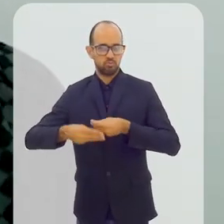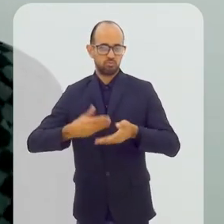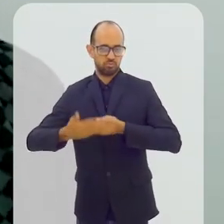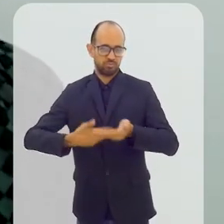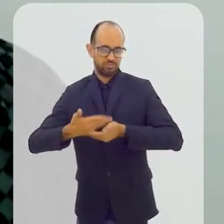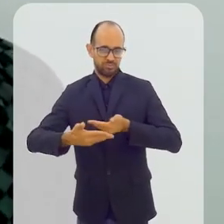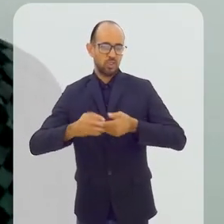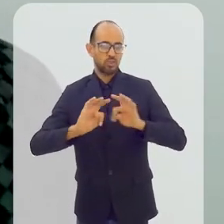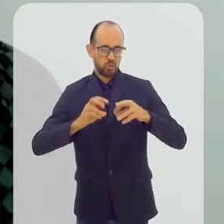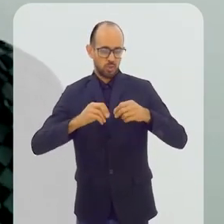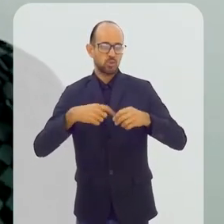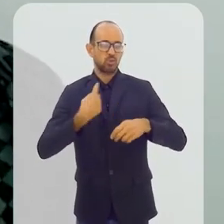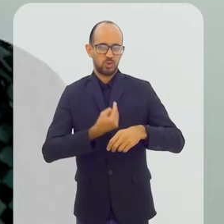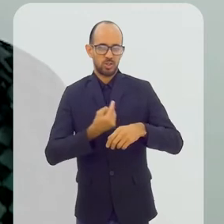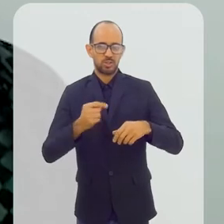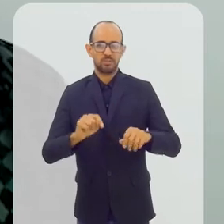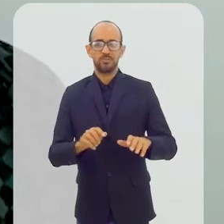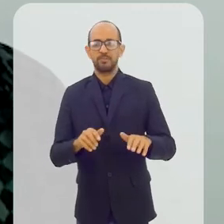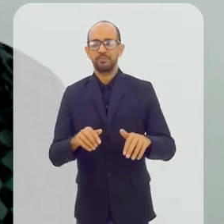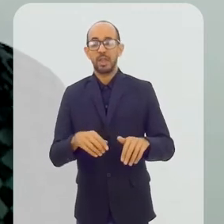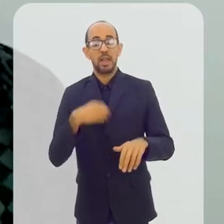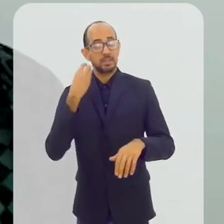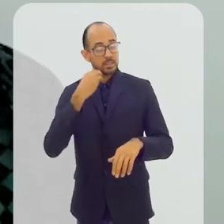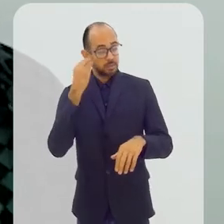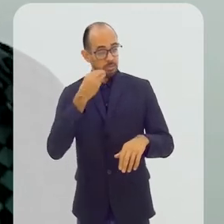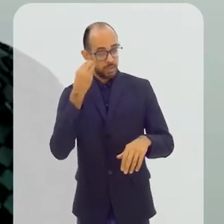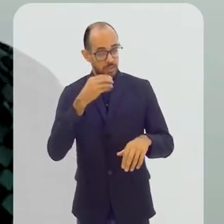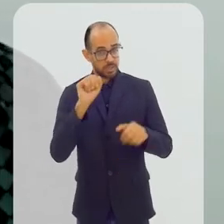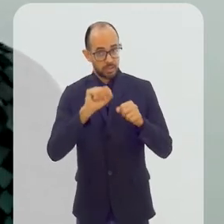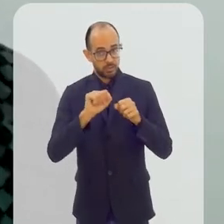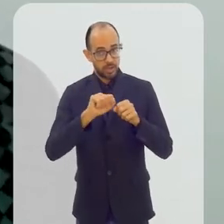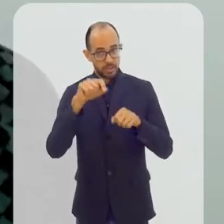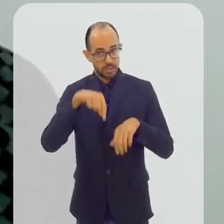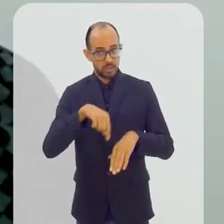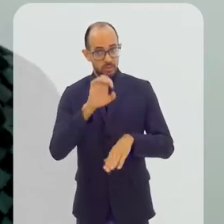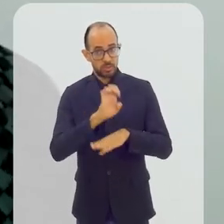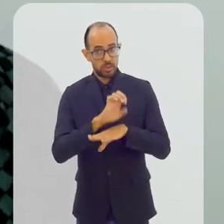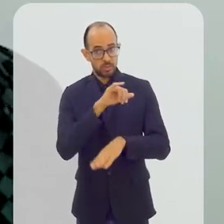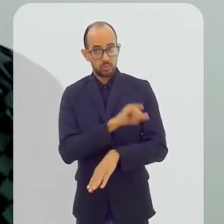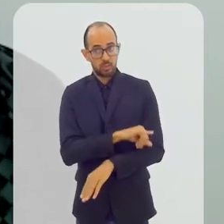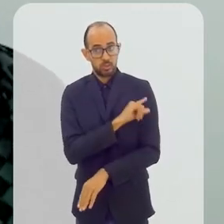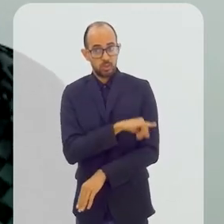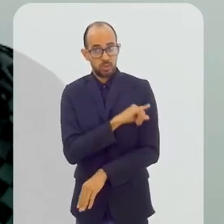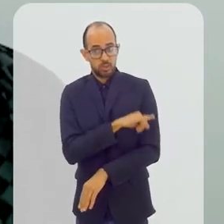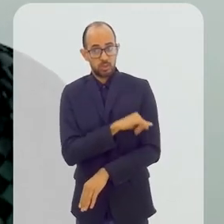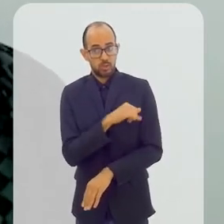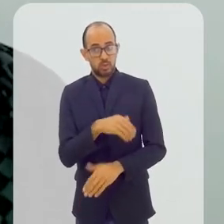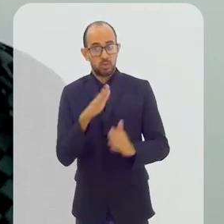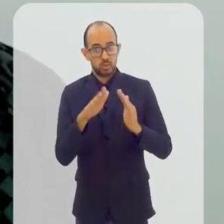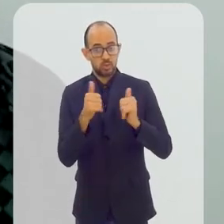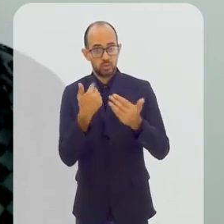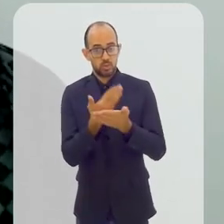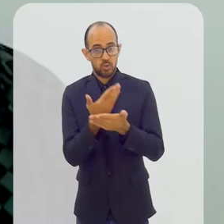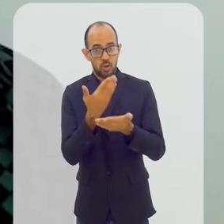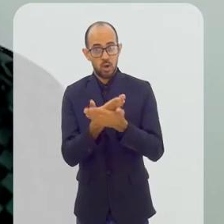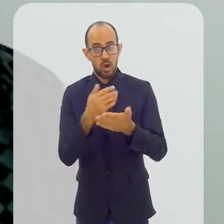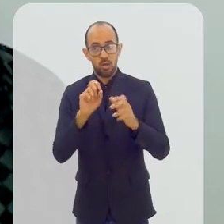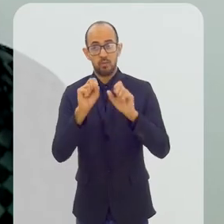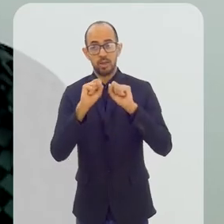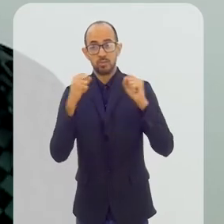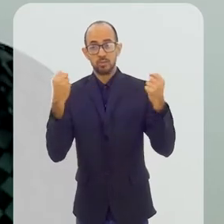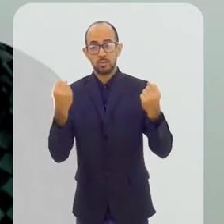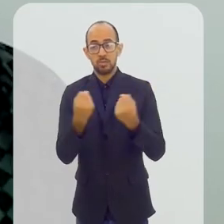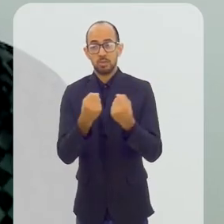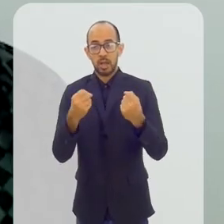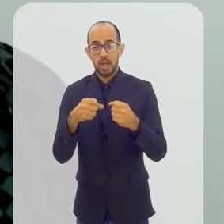processo. Essas experiências que estão sendo aplicadas aqui no Estado do Rio de Janeiro, na Escola Lixo Zero, vão fazer parte do